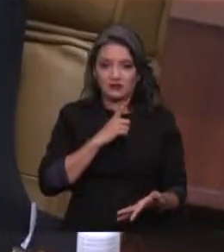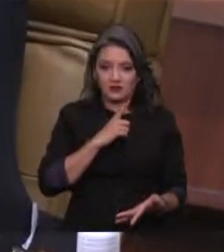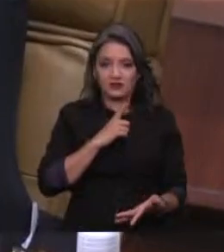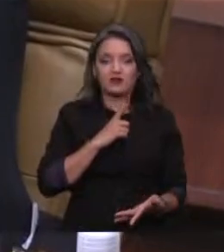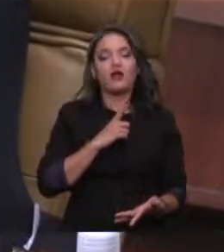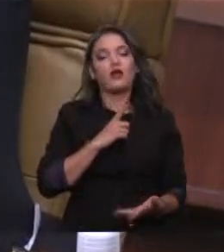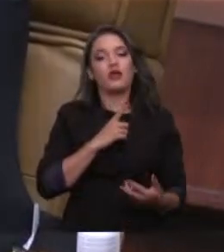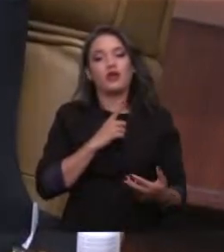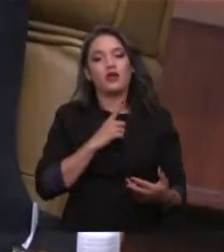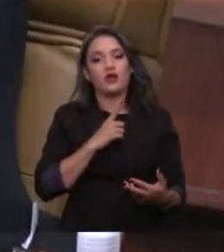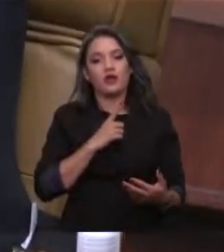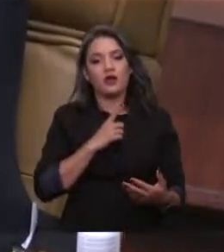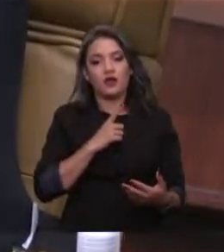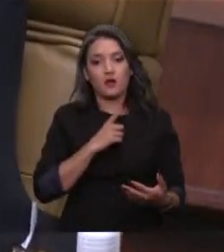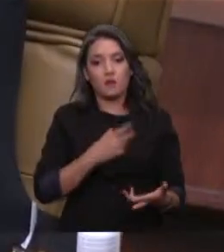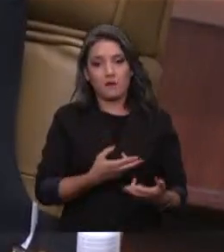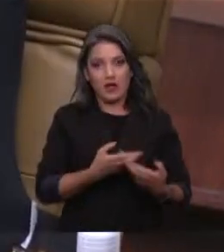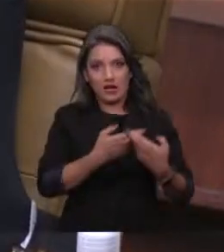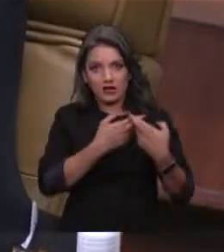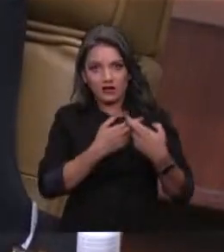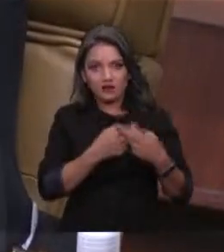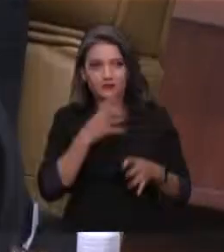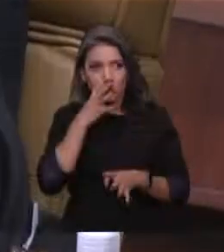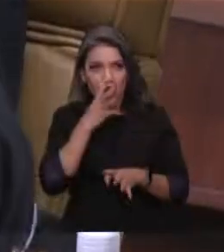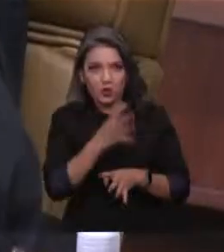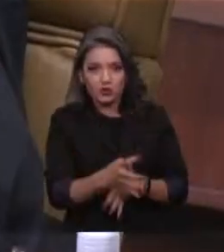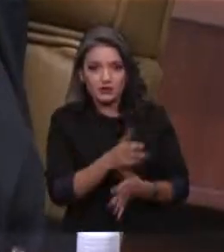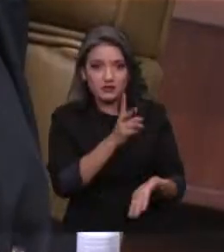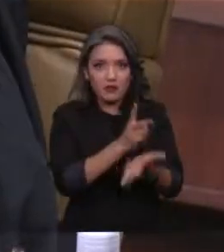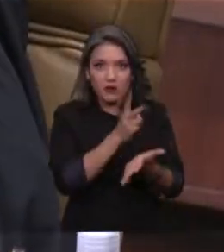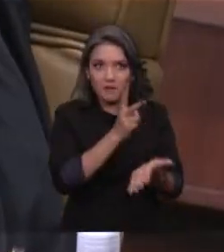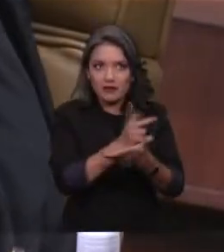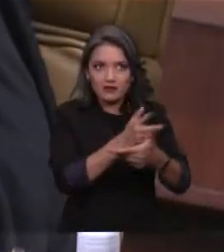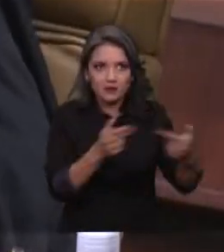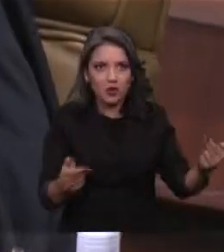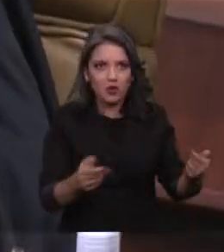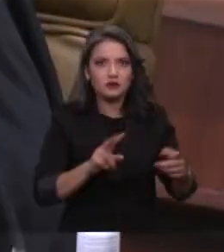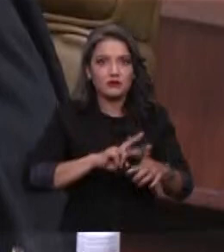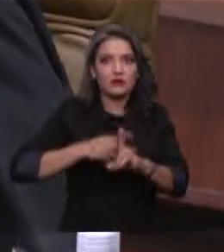uma responsabilização correspondente ao mesmo fato em duplicidade.